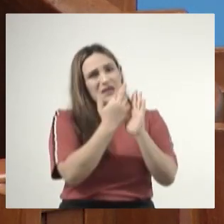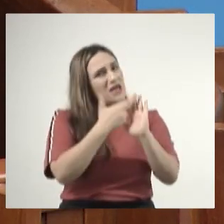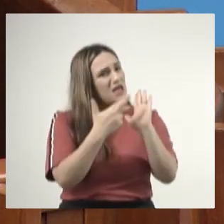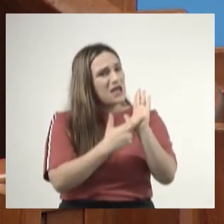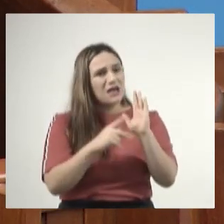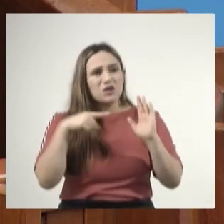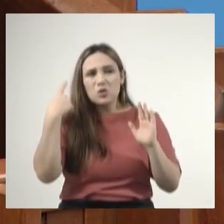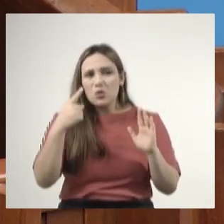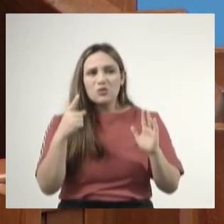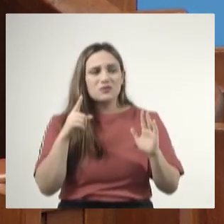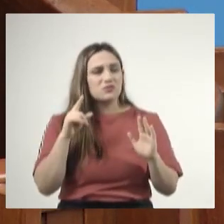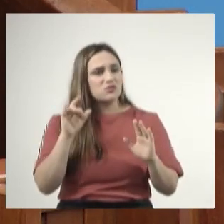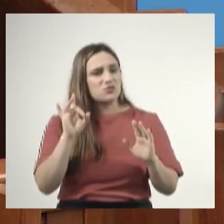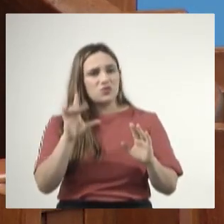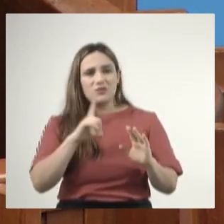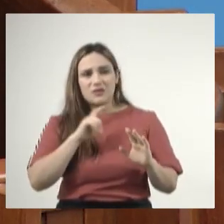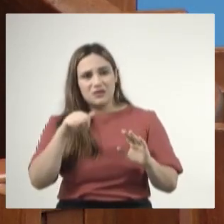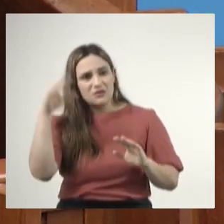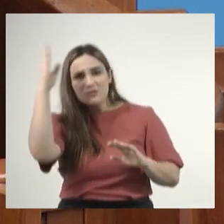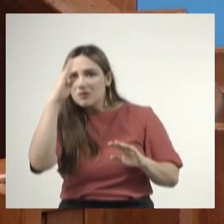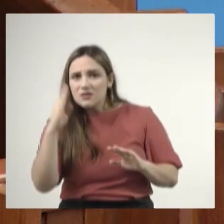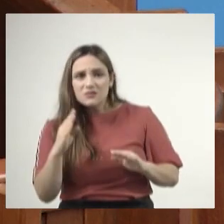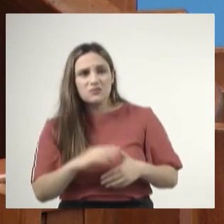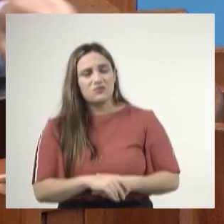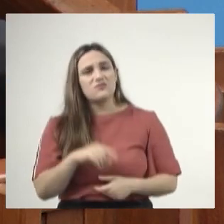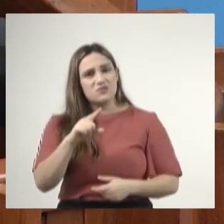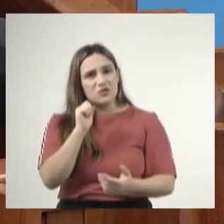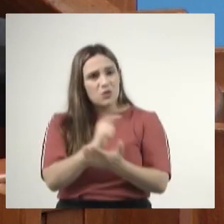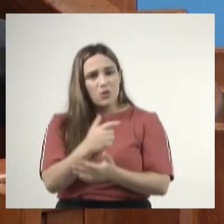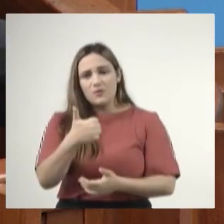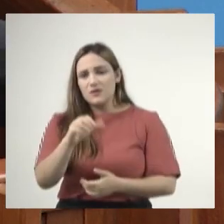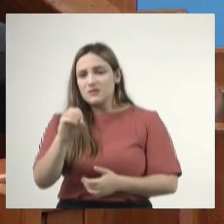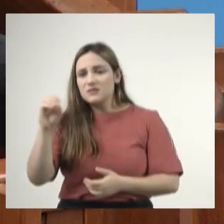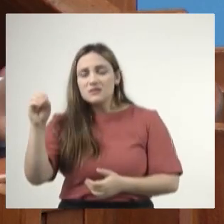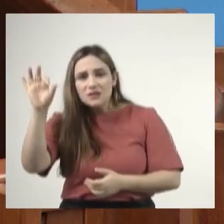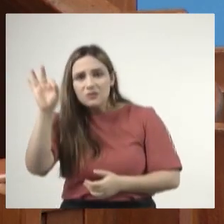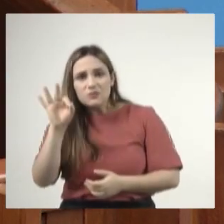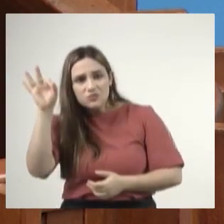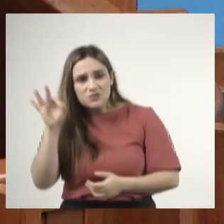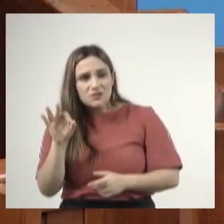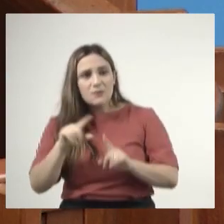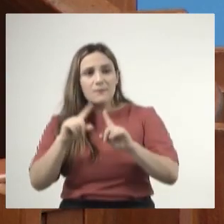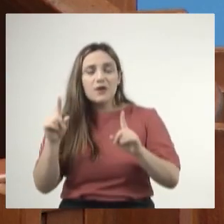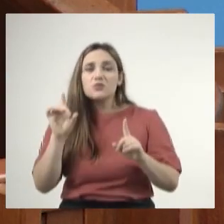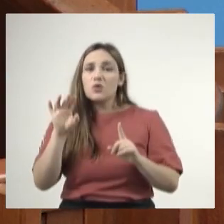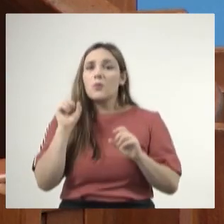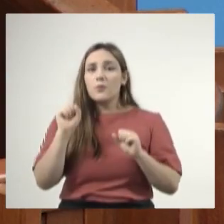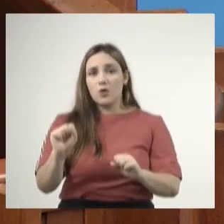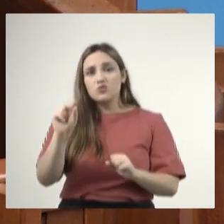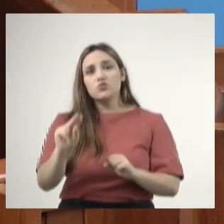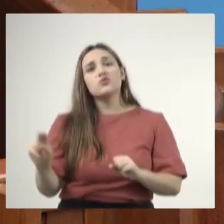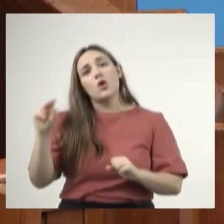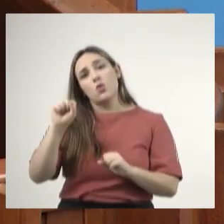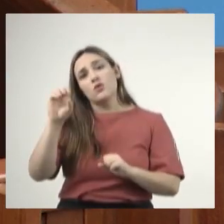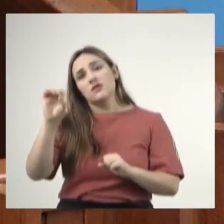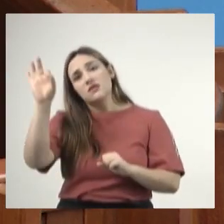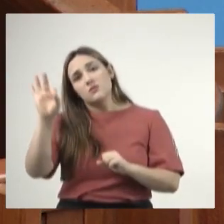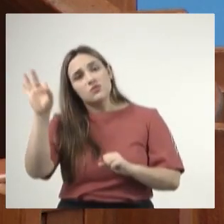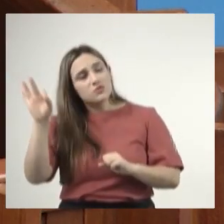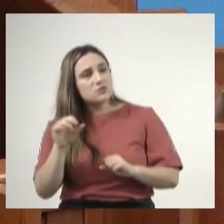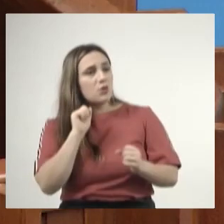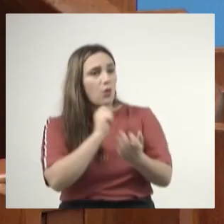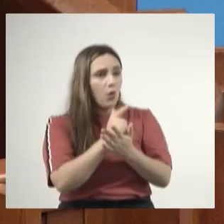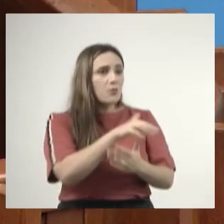Brasil. Você compra 100% em uma região, mas você só pode usar 80%. Você compra 100% em outra região, você só pode